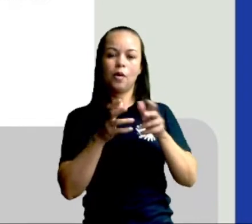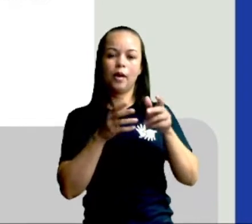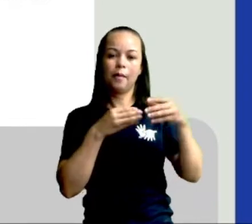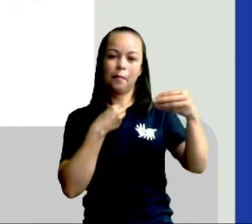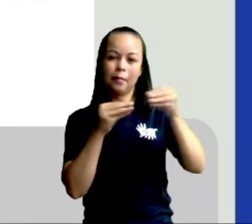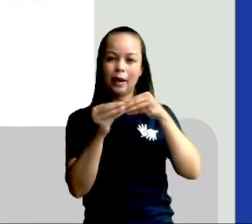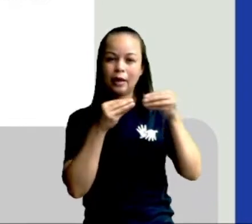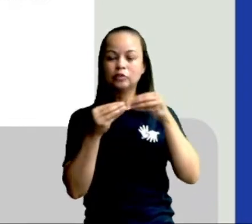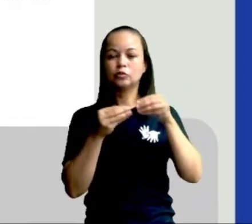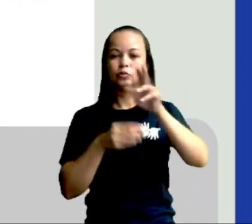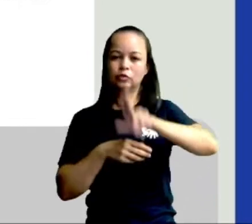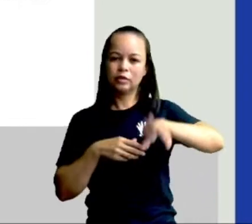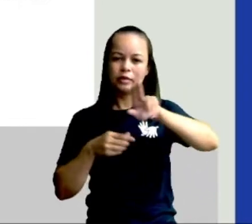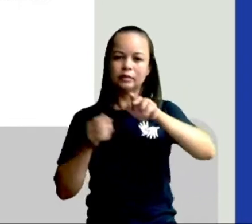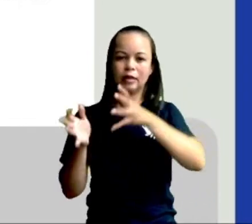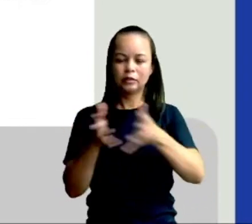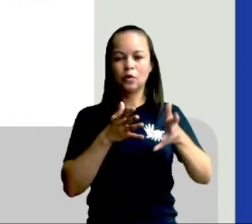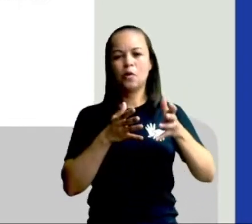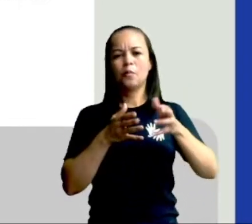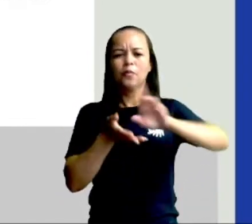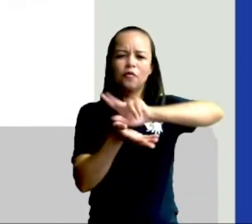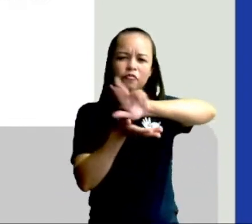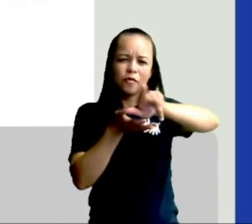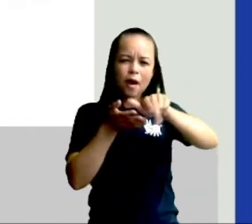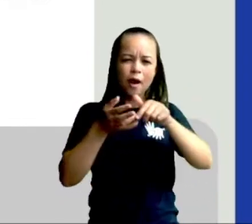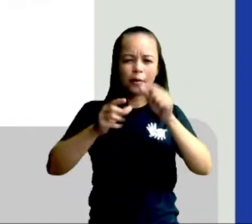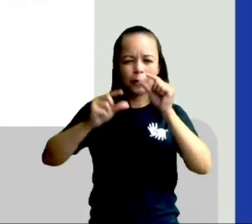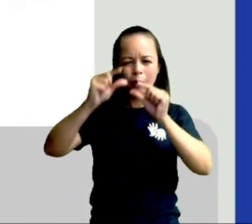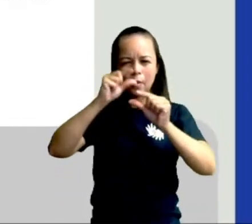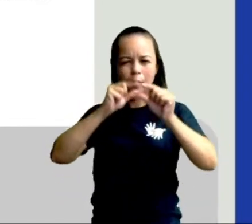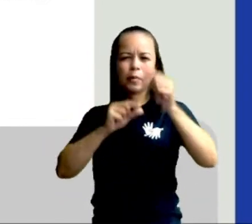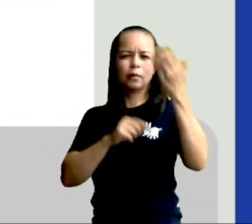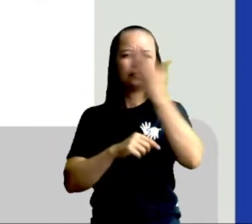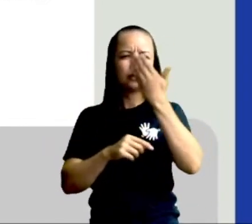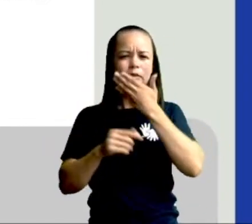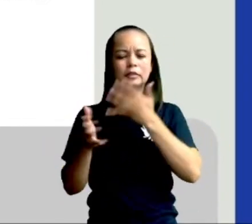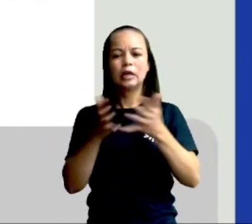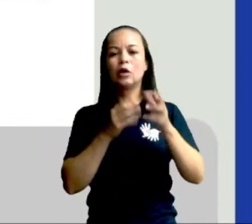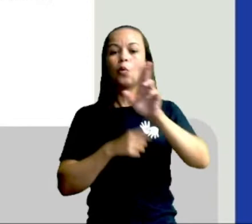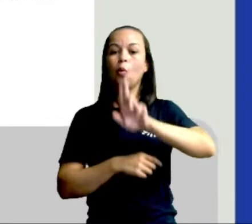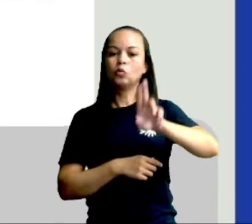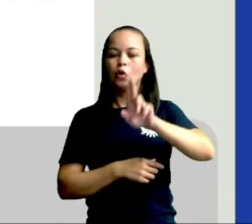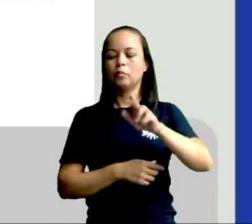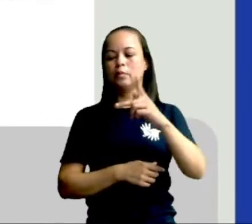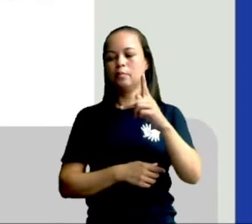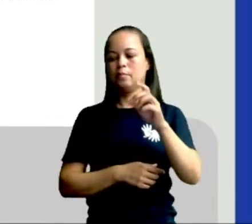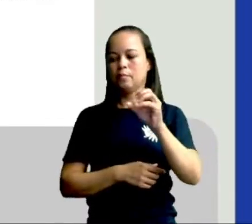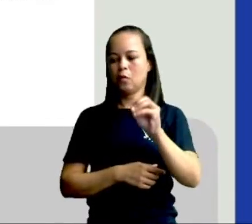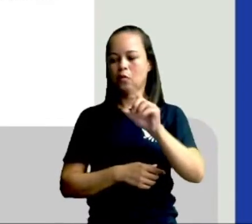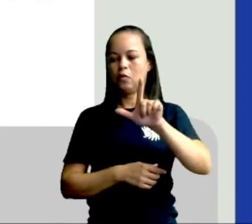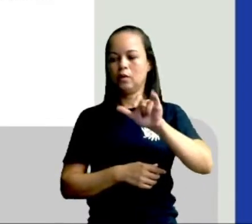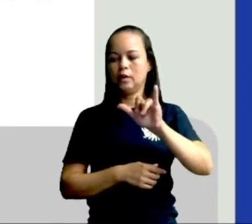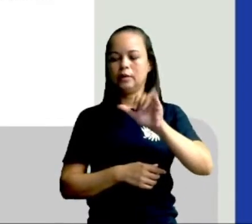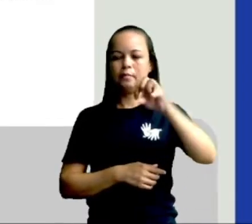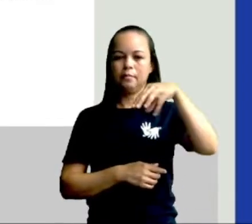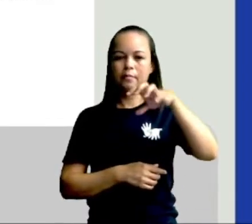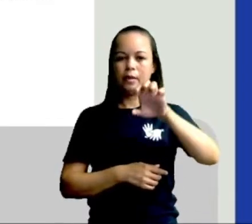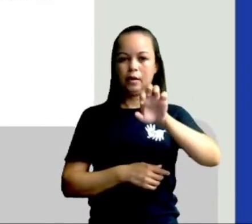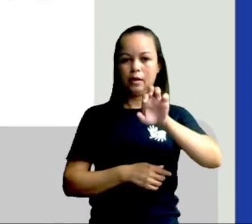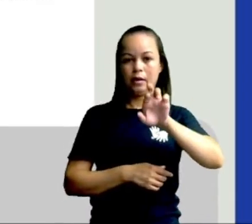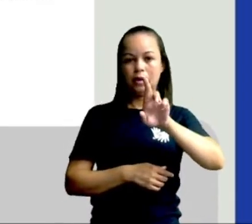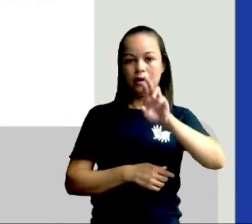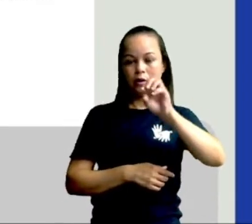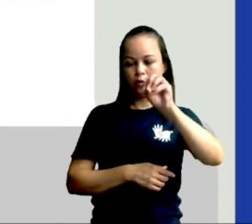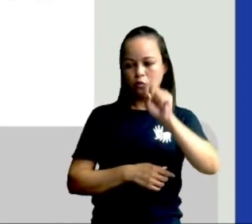de grande cadeia de moleculares, chamadas de polímeros. Guarda essa informação, gente, polímeros, aonde